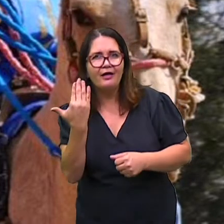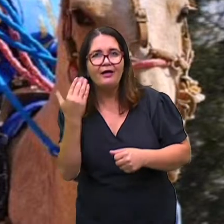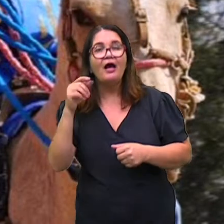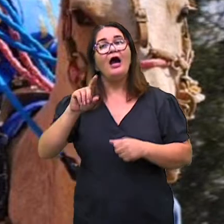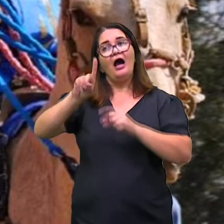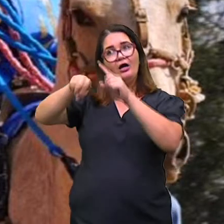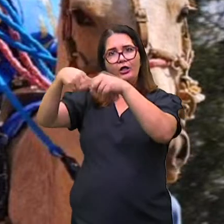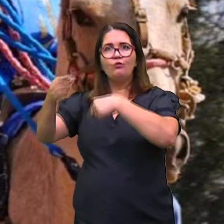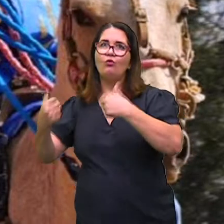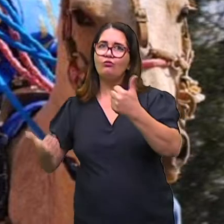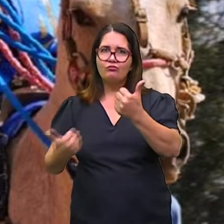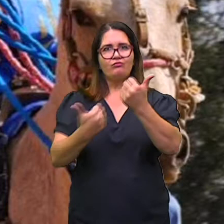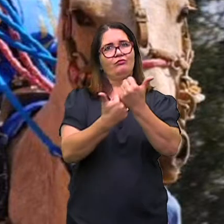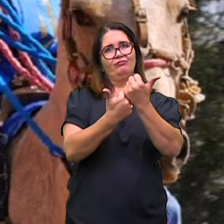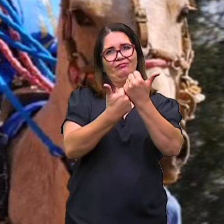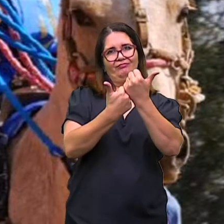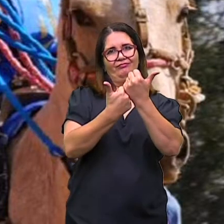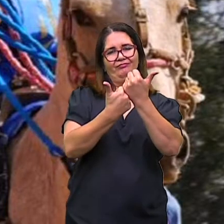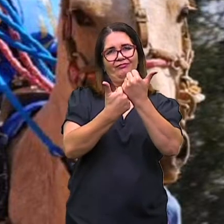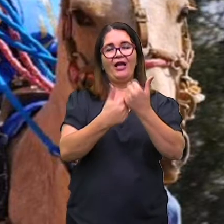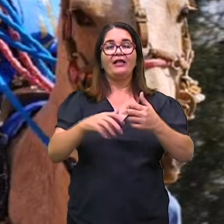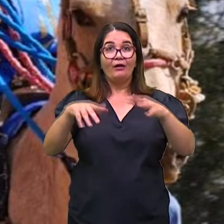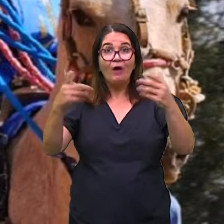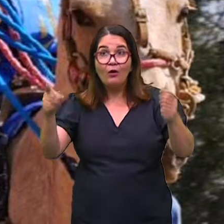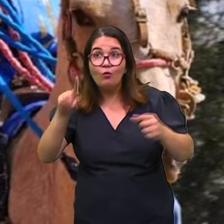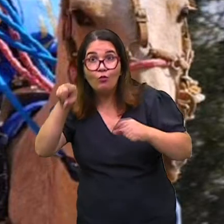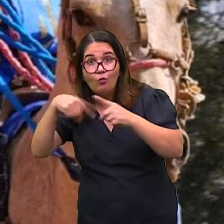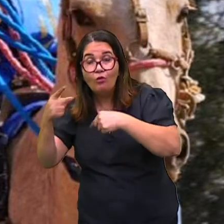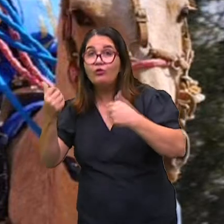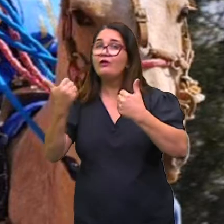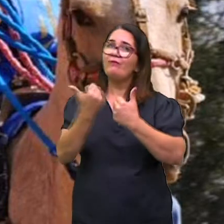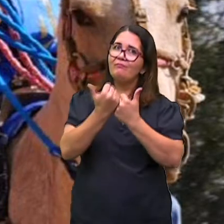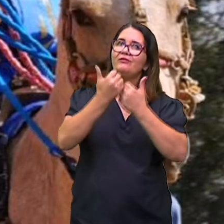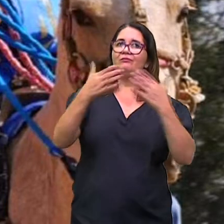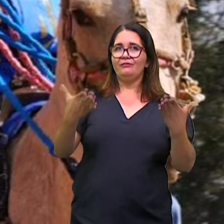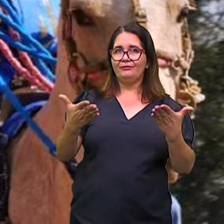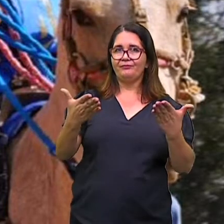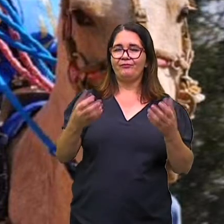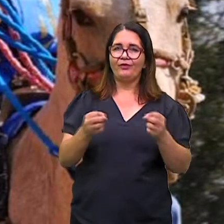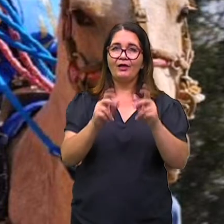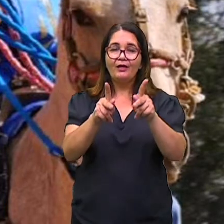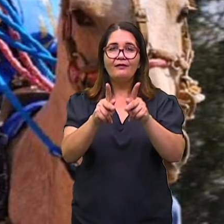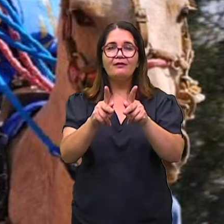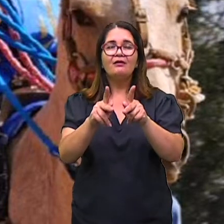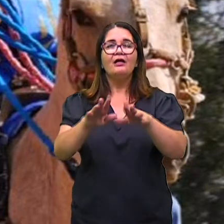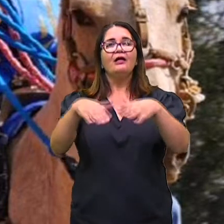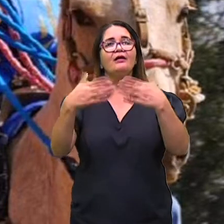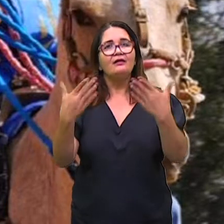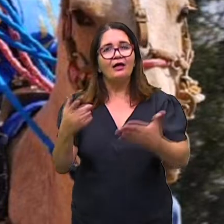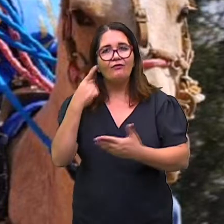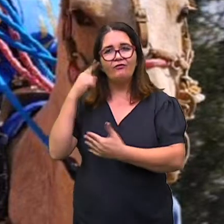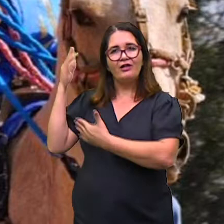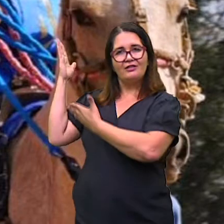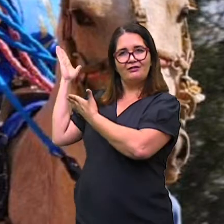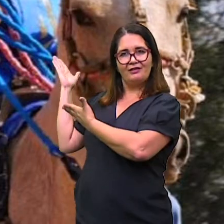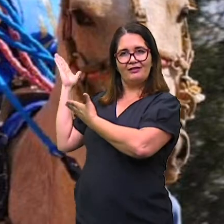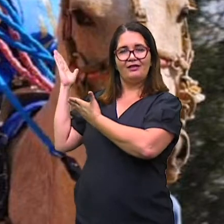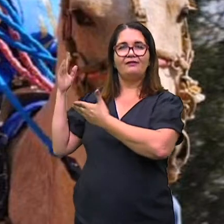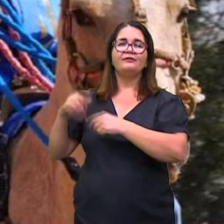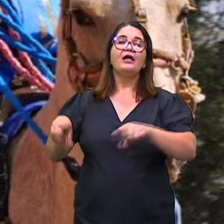ou desistir. Depois de reunidos os 2 exércitos, estes seguem